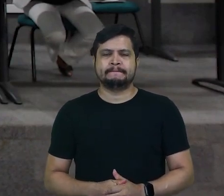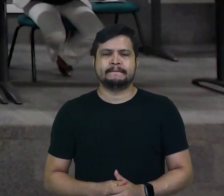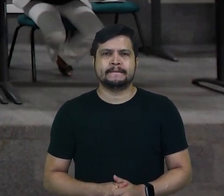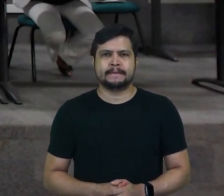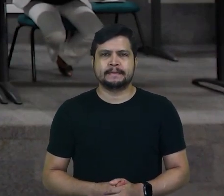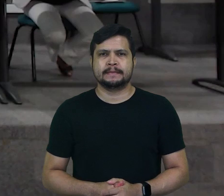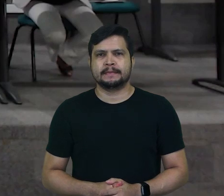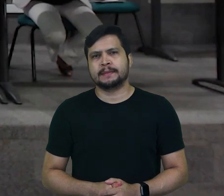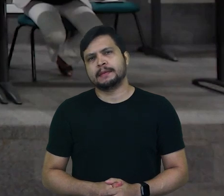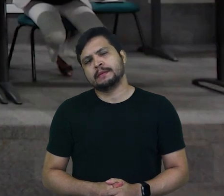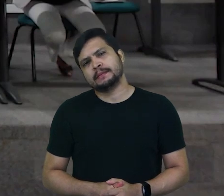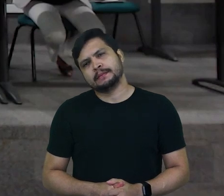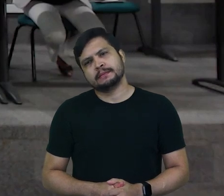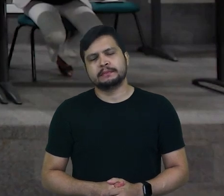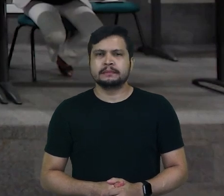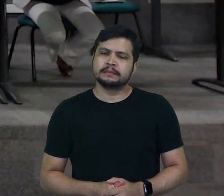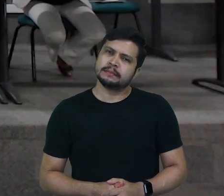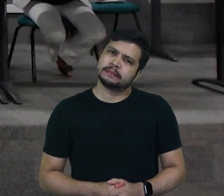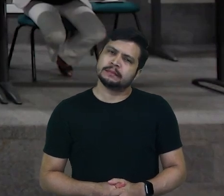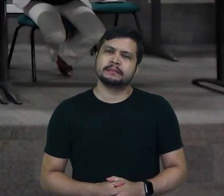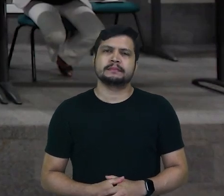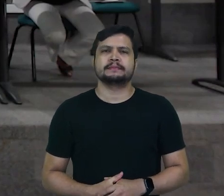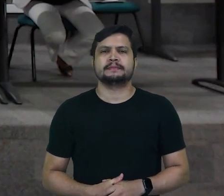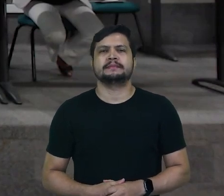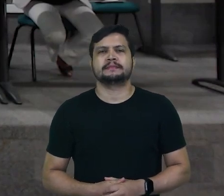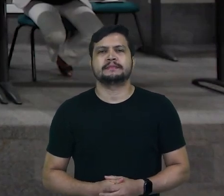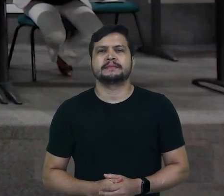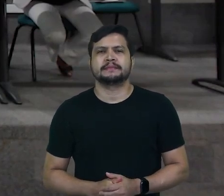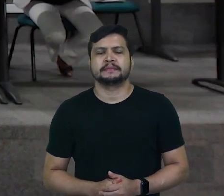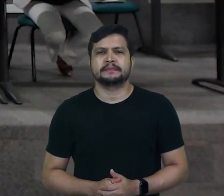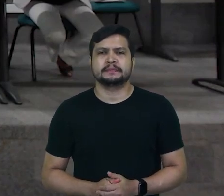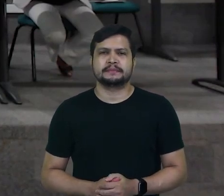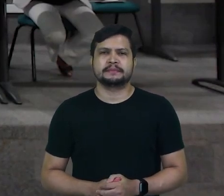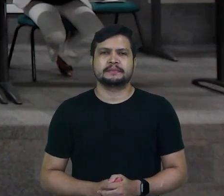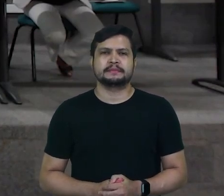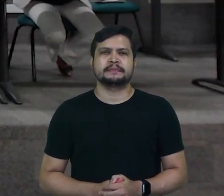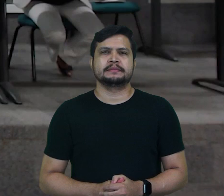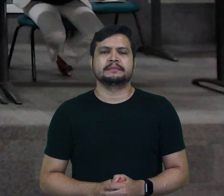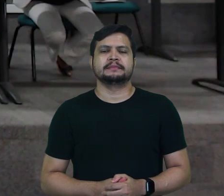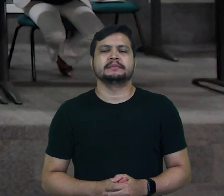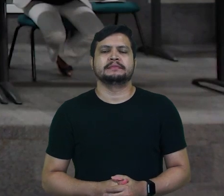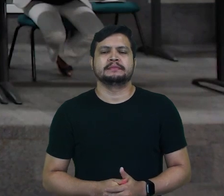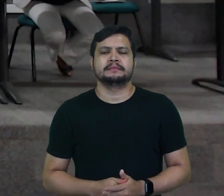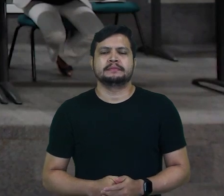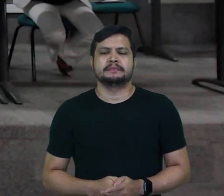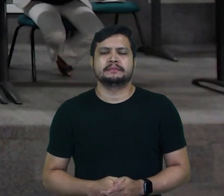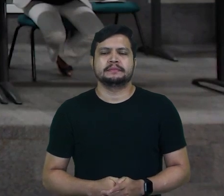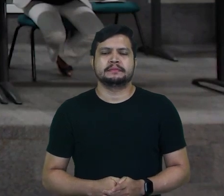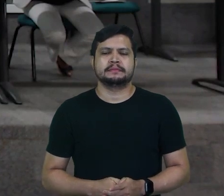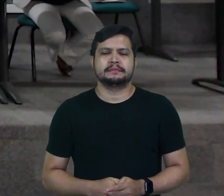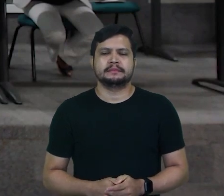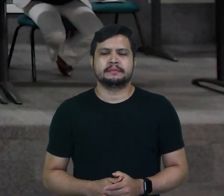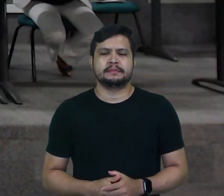a menina que disse que não gostava da zootecnia, foi fácil, você desista, né? Mas eu sei que tem gente aqui no curso que gosta